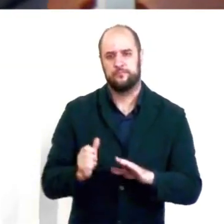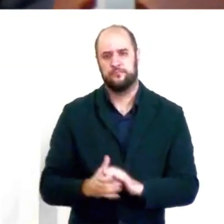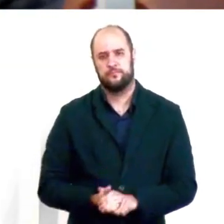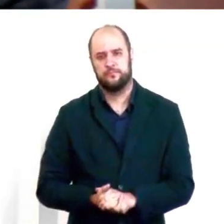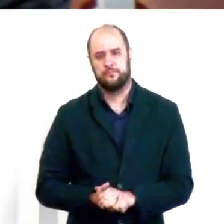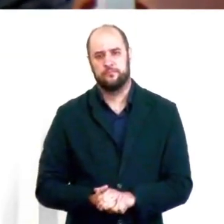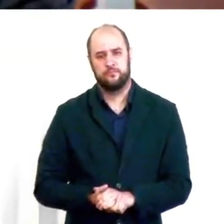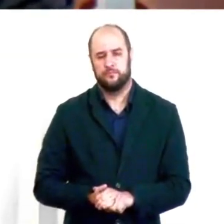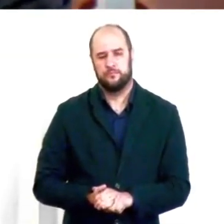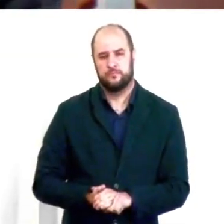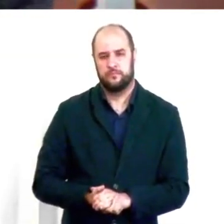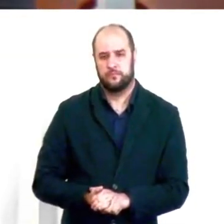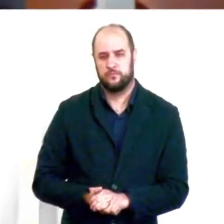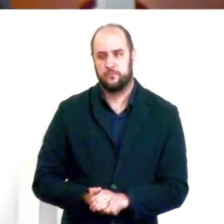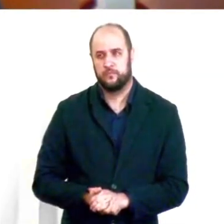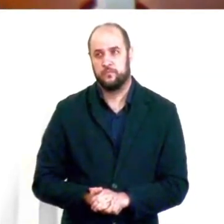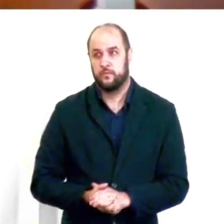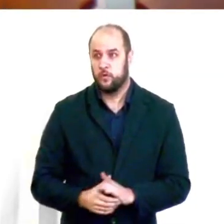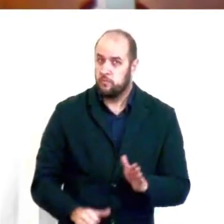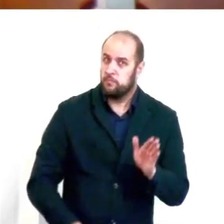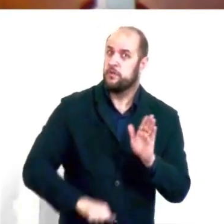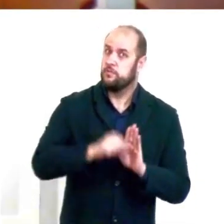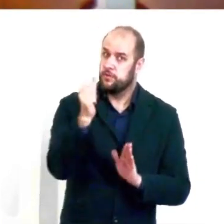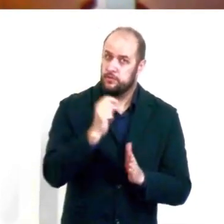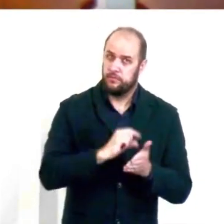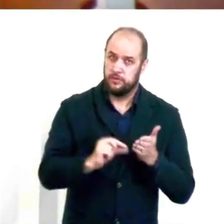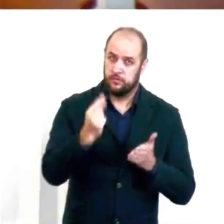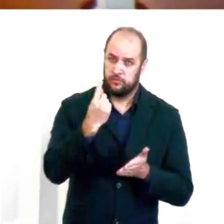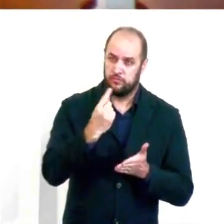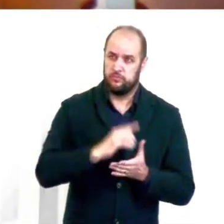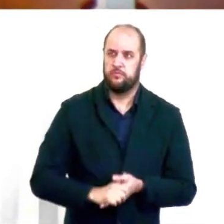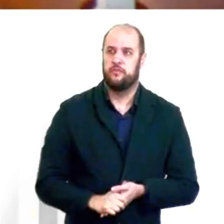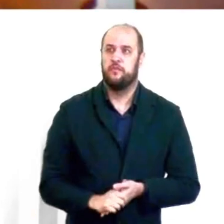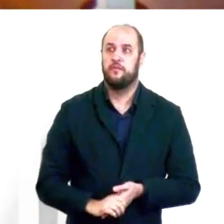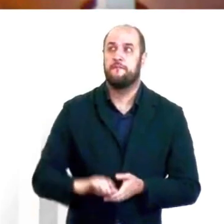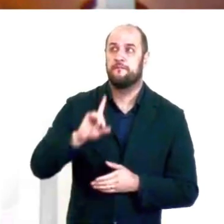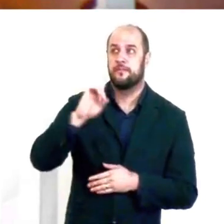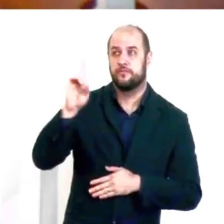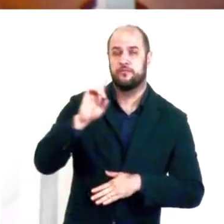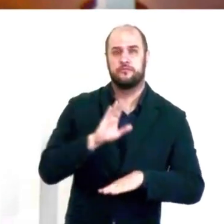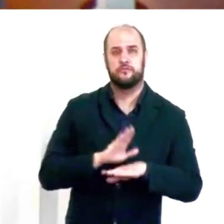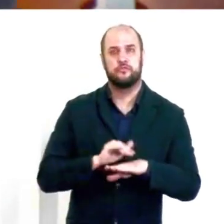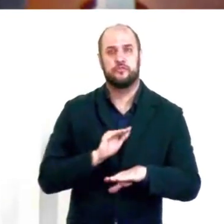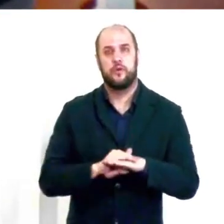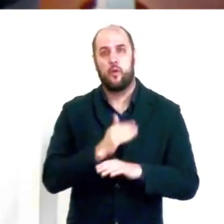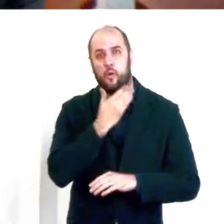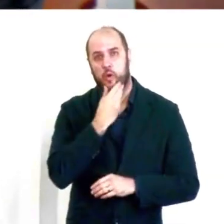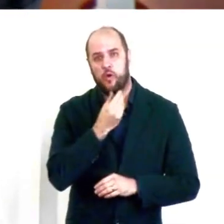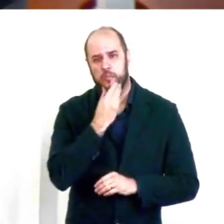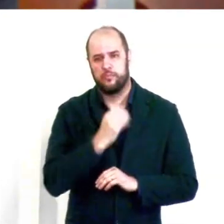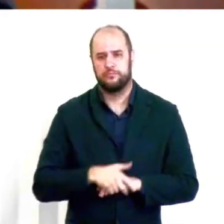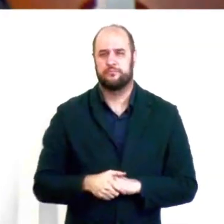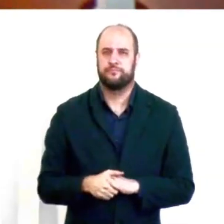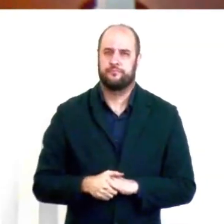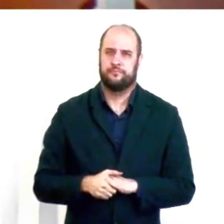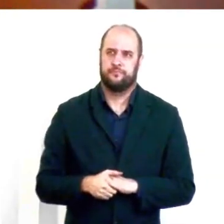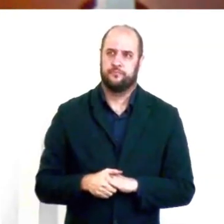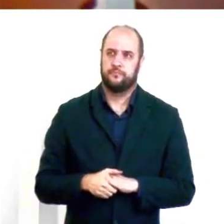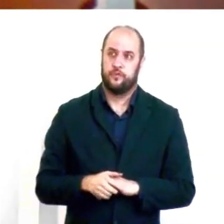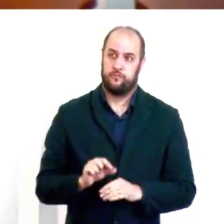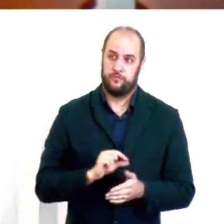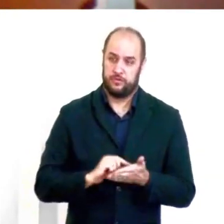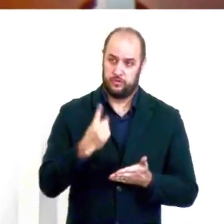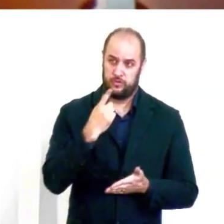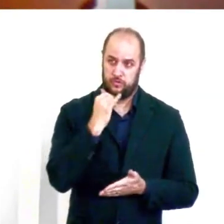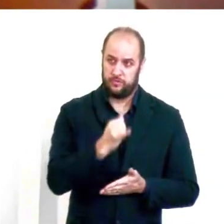pensar. Olhando em primeiro lugar o verso 1, Deus chama um homem. O verso 1 diz: Ora, disse o